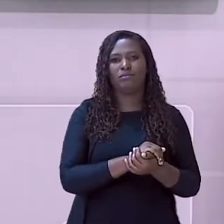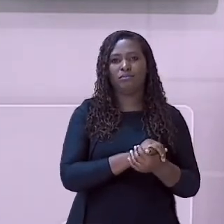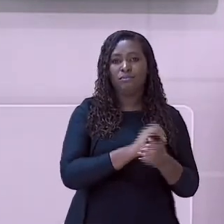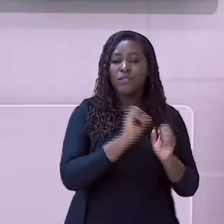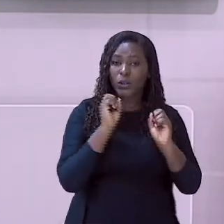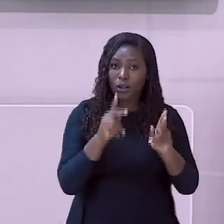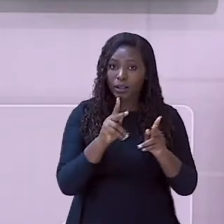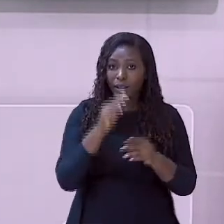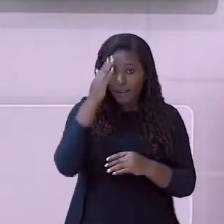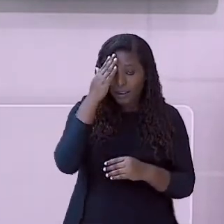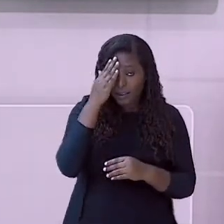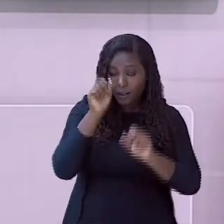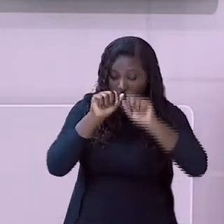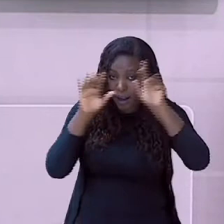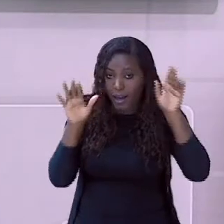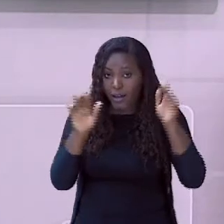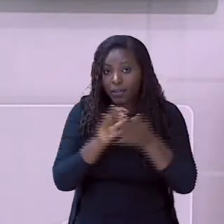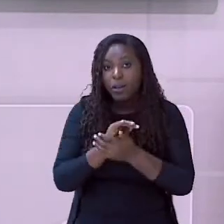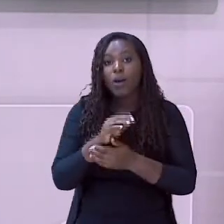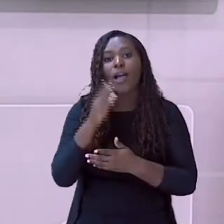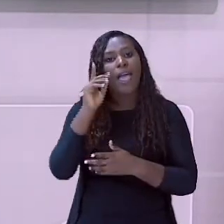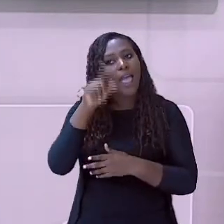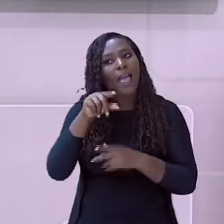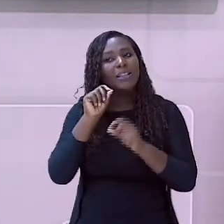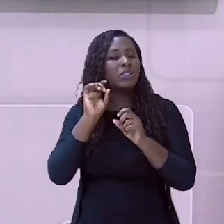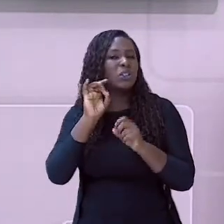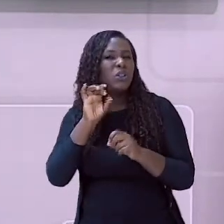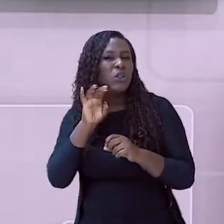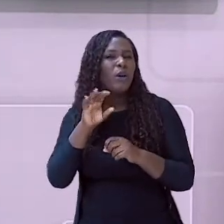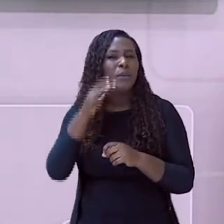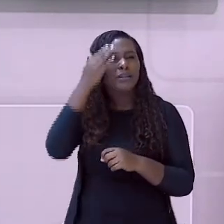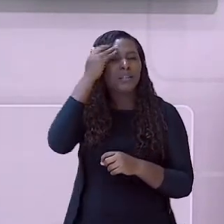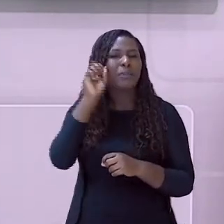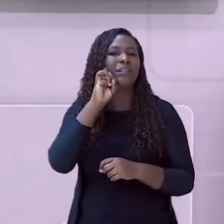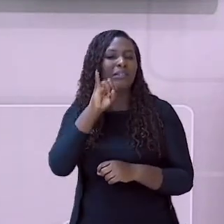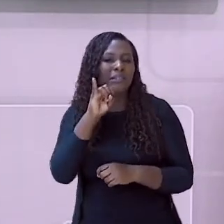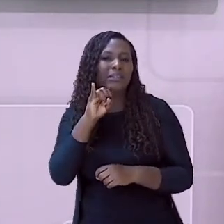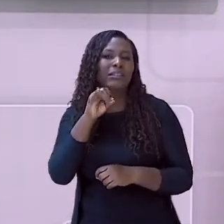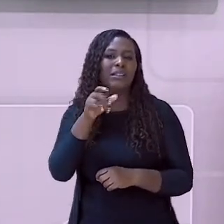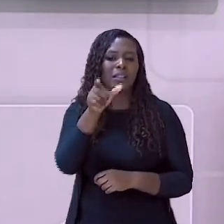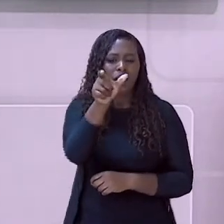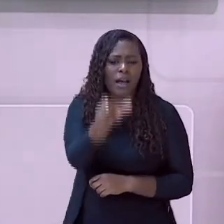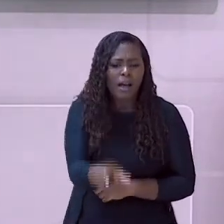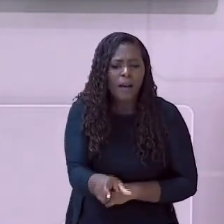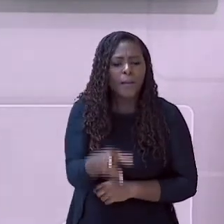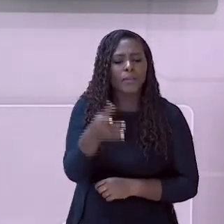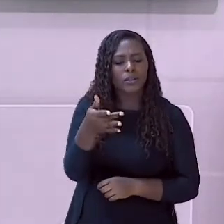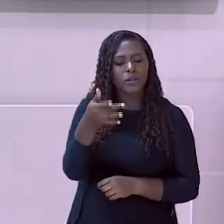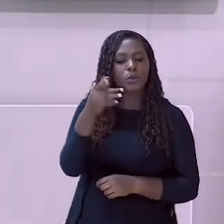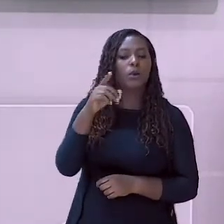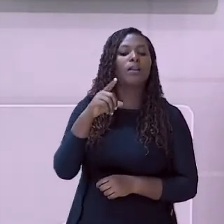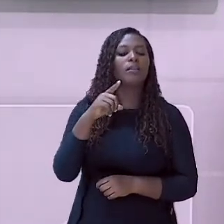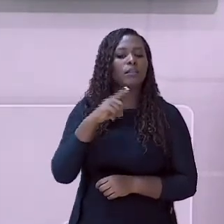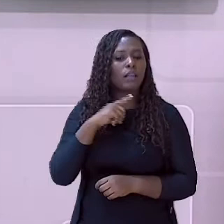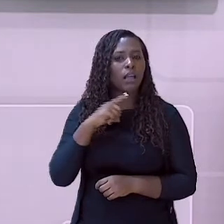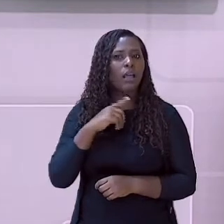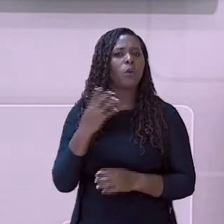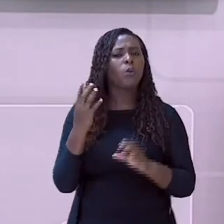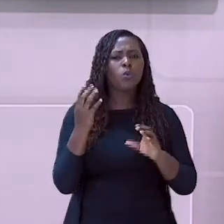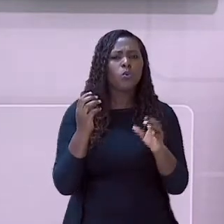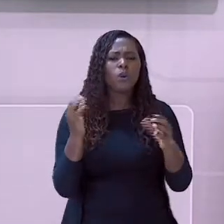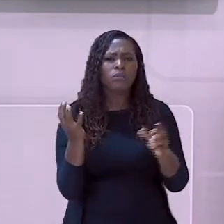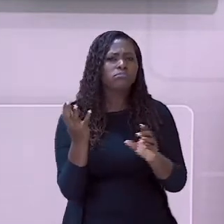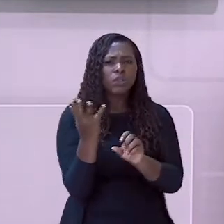habilidades necessárias para preencher a vaga. A entrevista de emprego é feita pelo empregador, né? Como eu disse, por quem